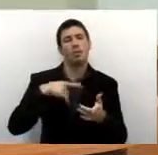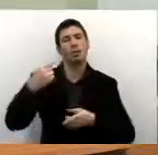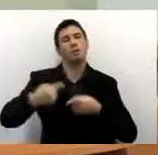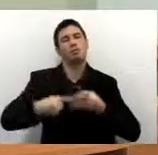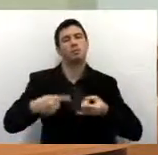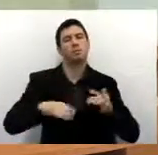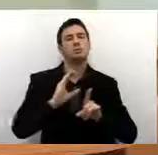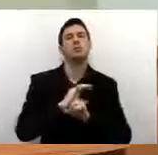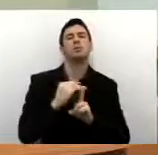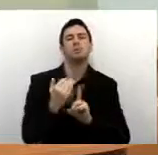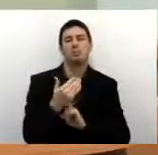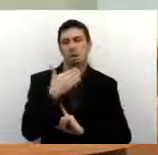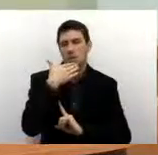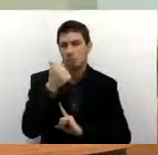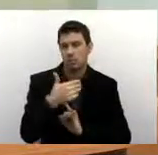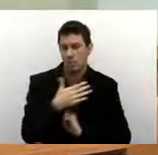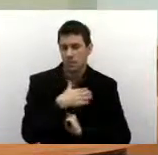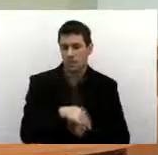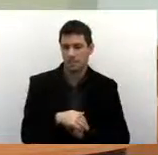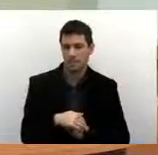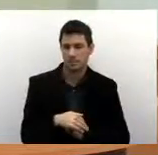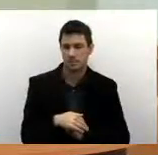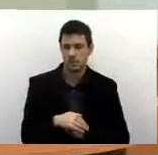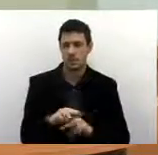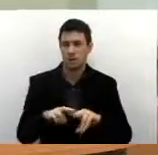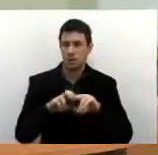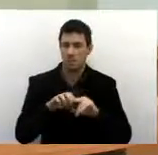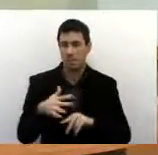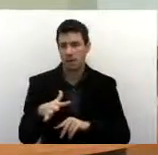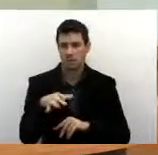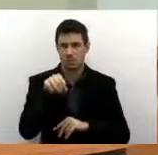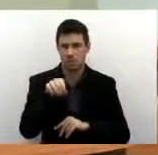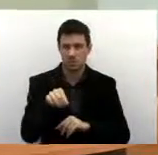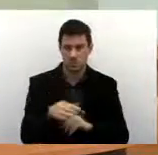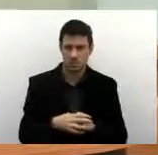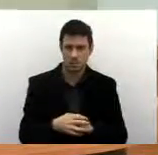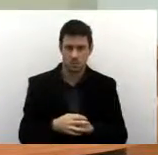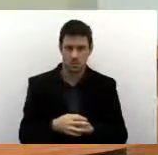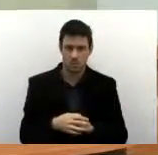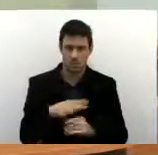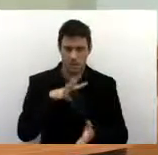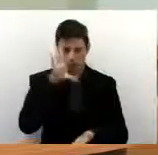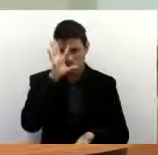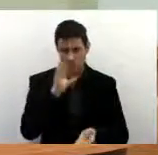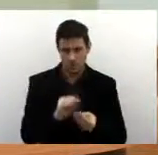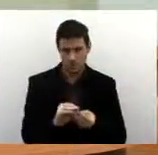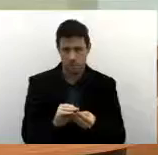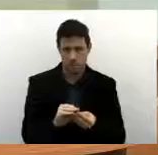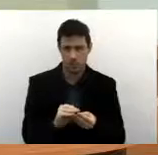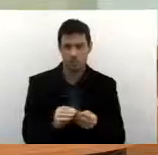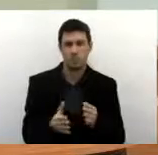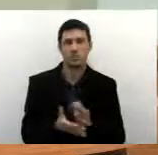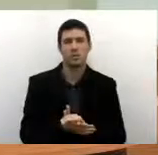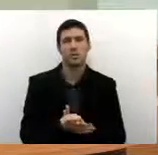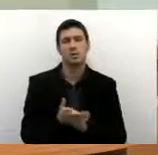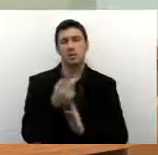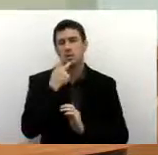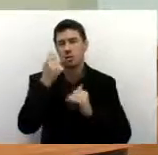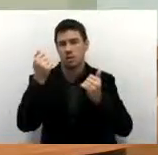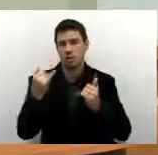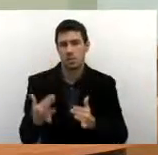comunidade. Para isso está lá o vereador no dia a dia. Então, é mais ou menos, para encerrar, senhor presidente, dizer